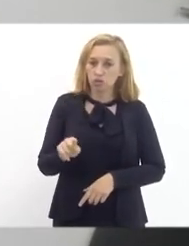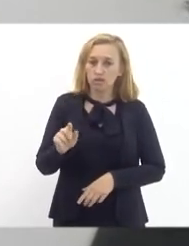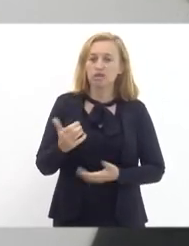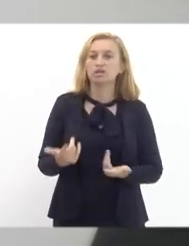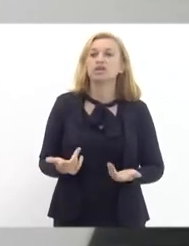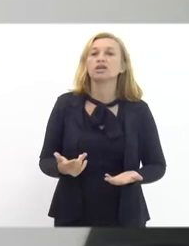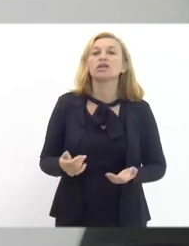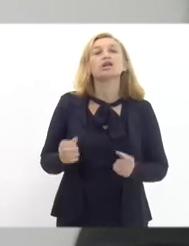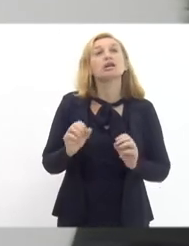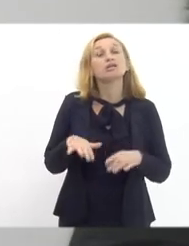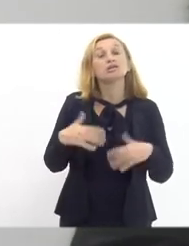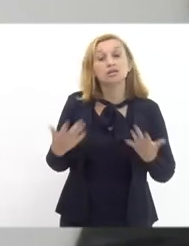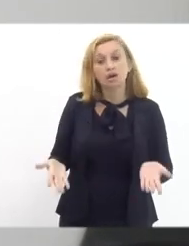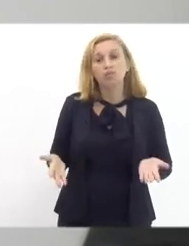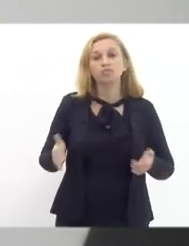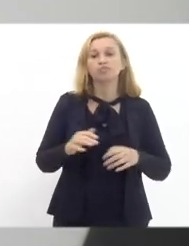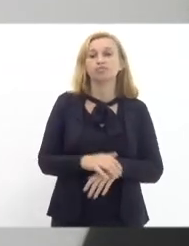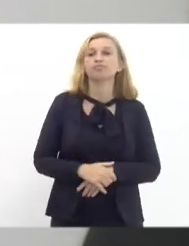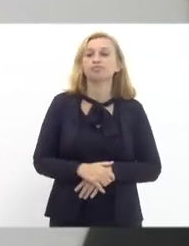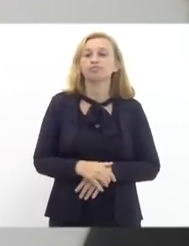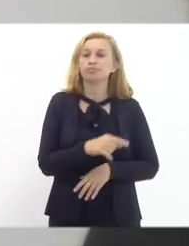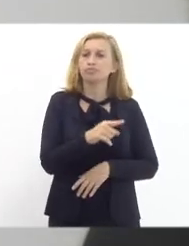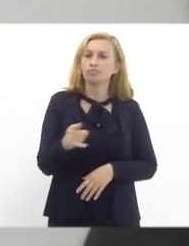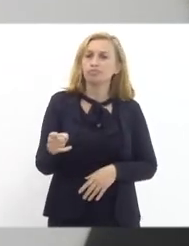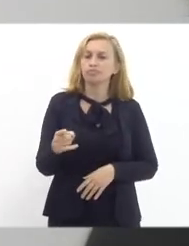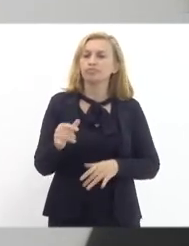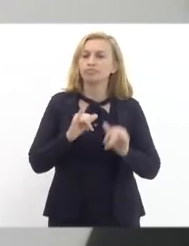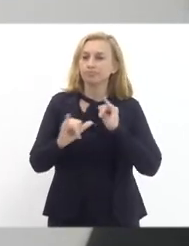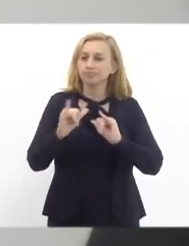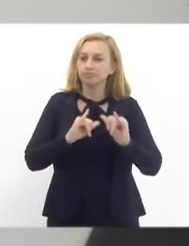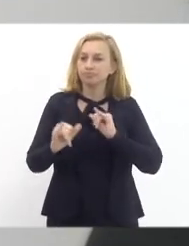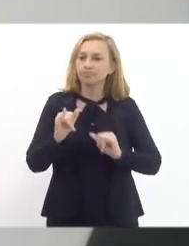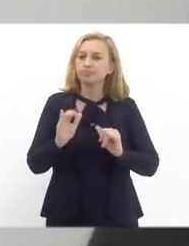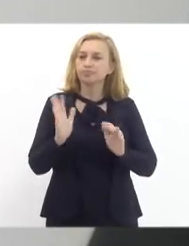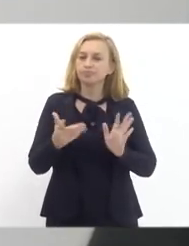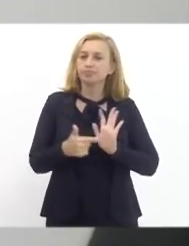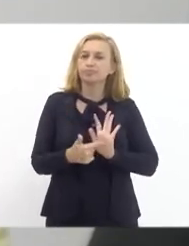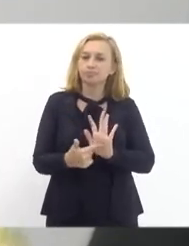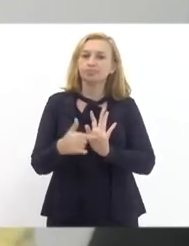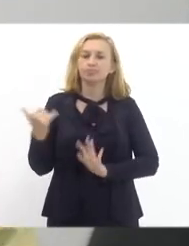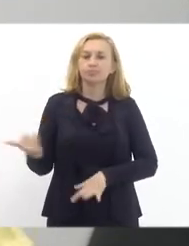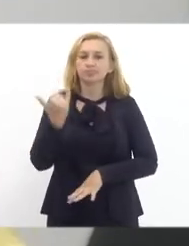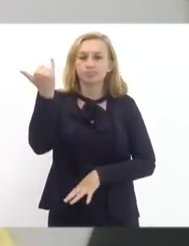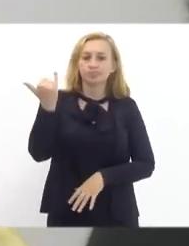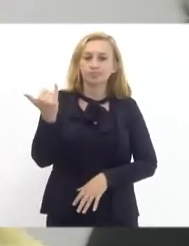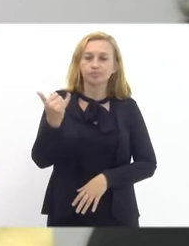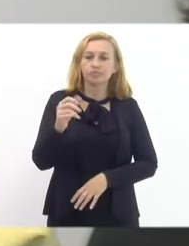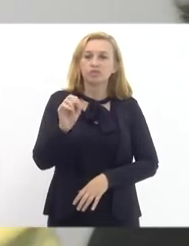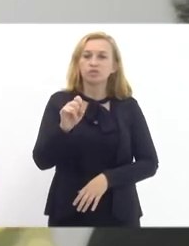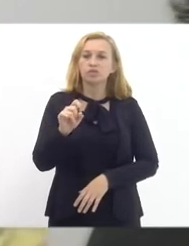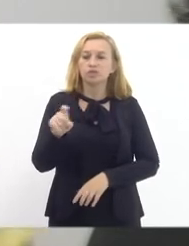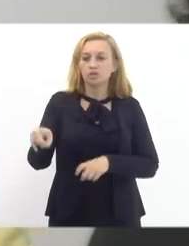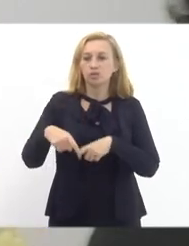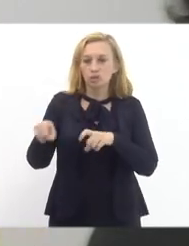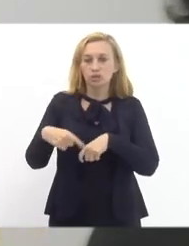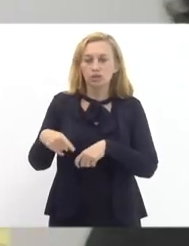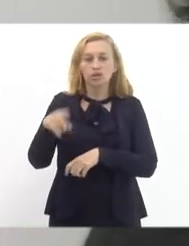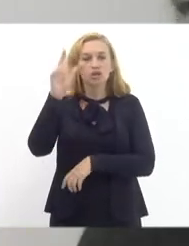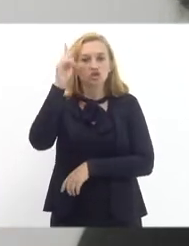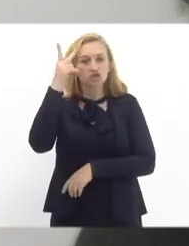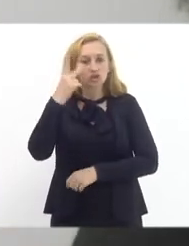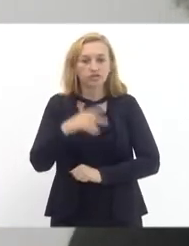Então, por si só, esses dados já revelam a importância daquele sítio